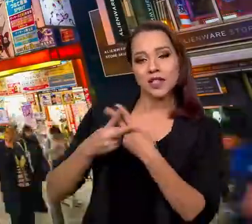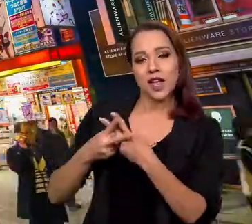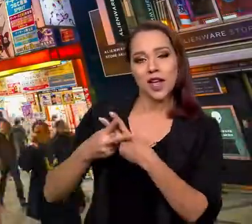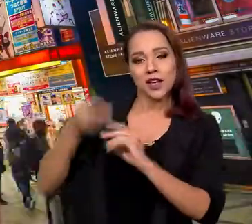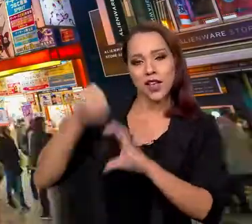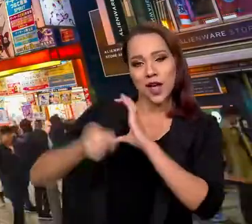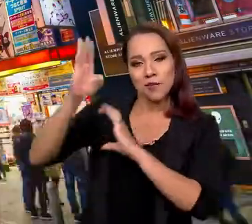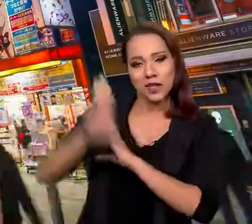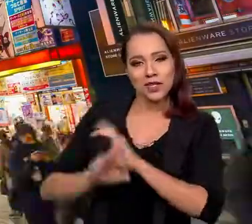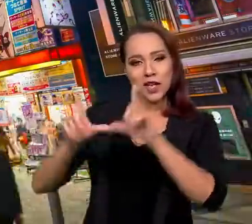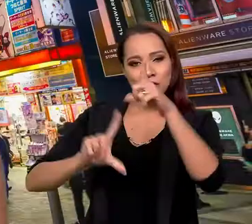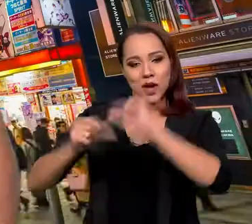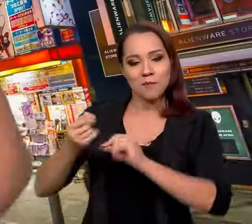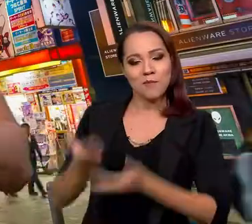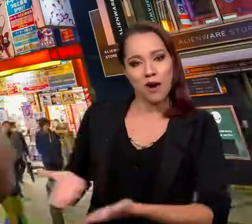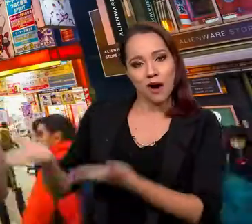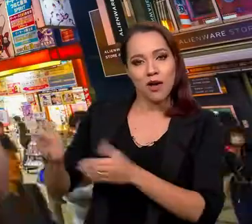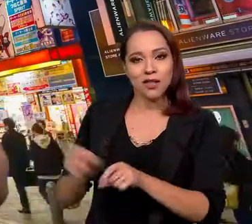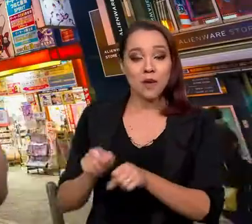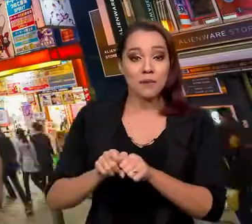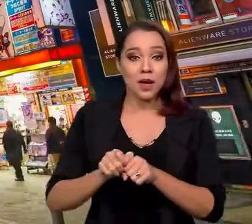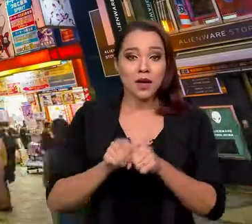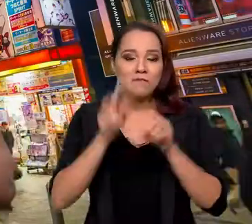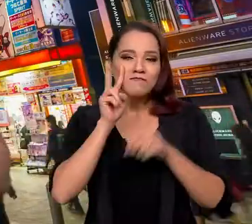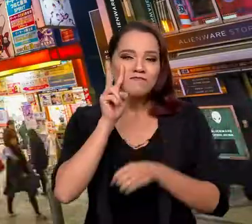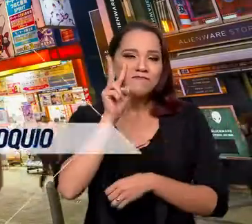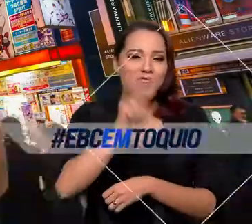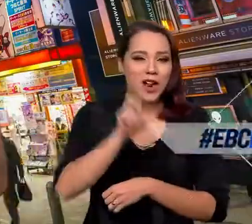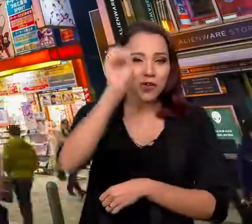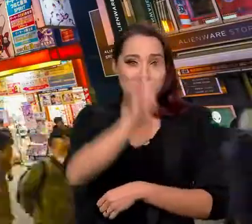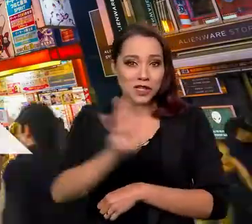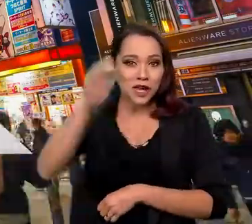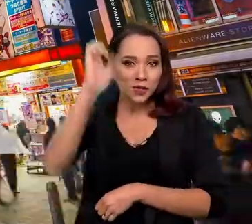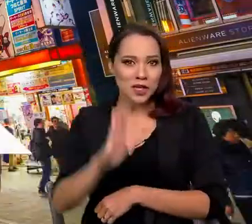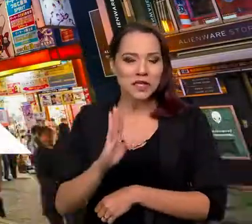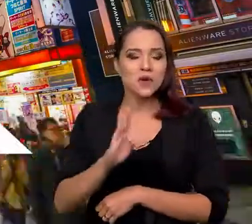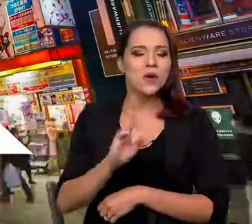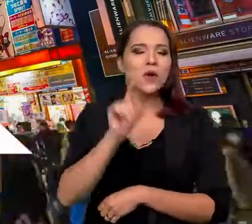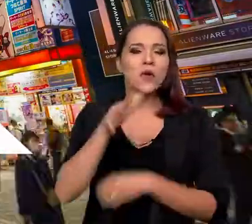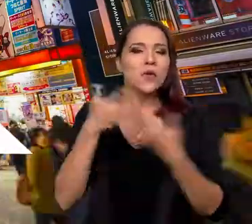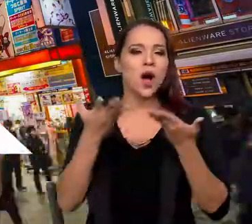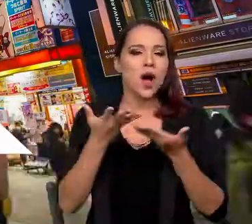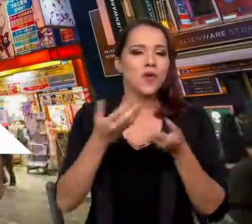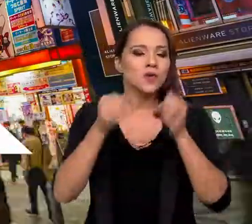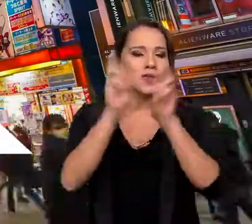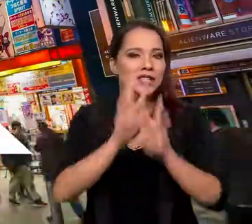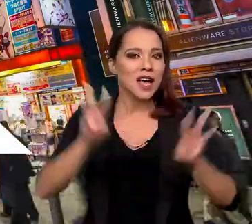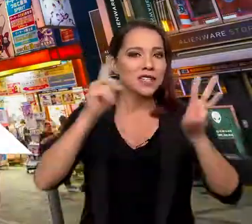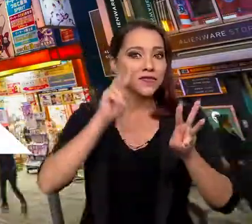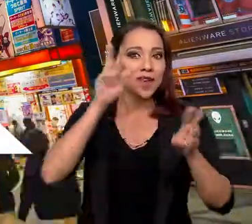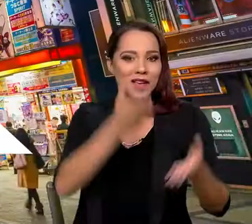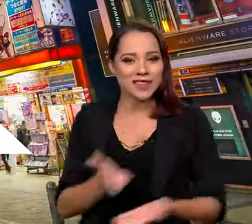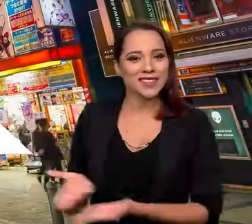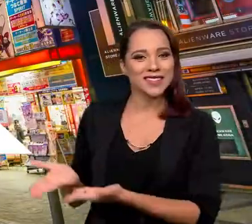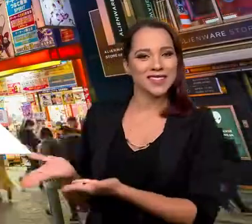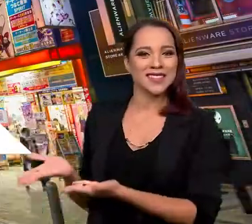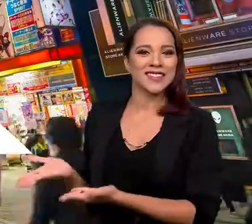a hashtag EBC em Tóquio e dá um pulo lá no nosso site para ficar bem informado, beleza? O endereço é